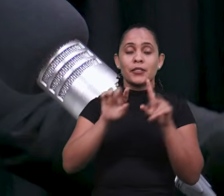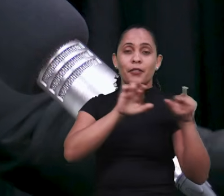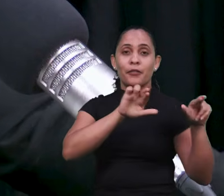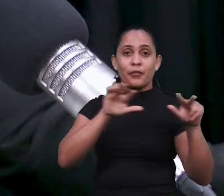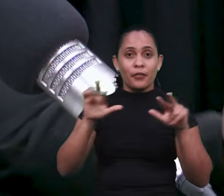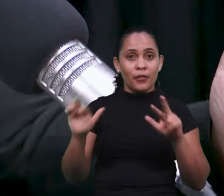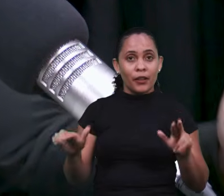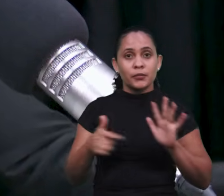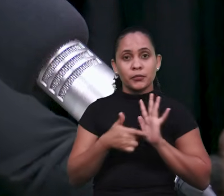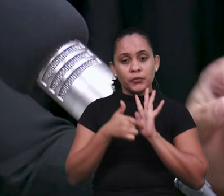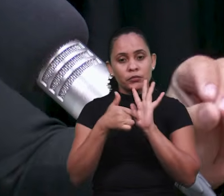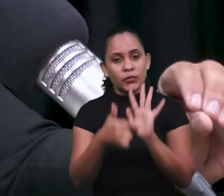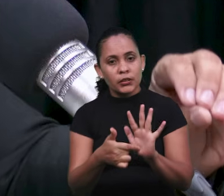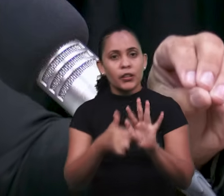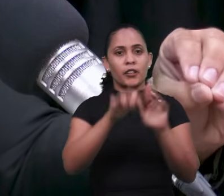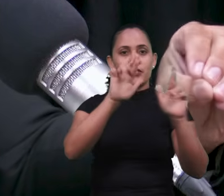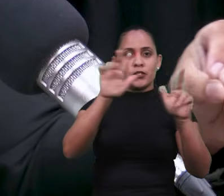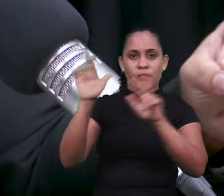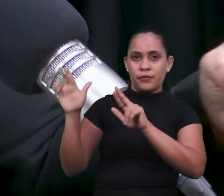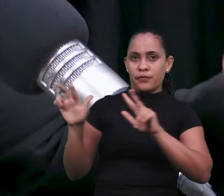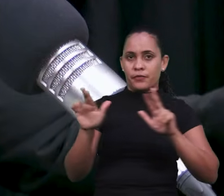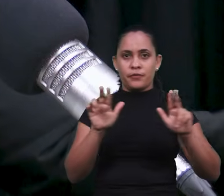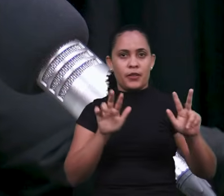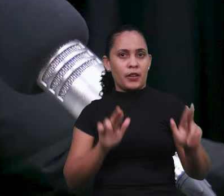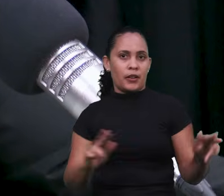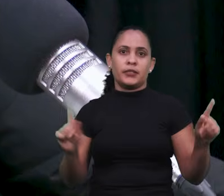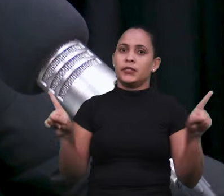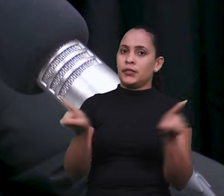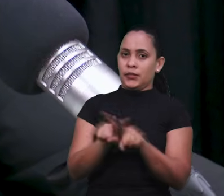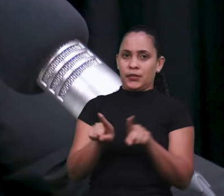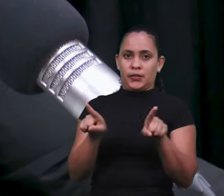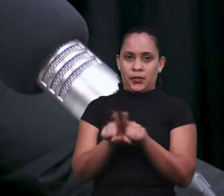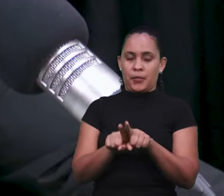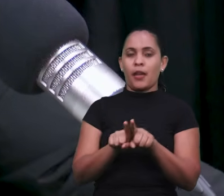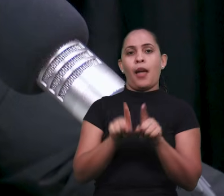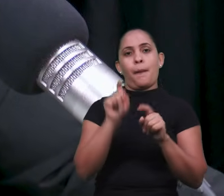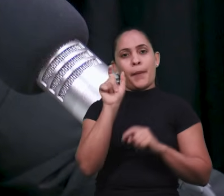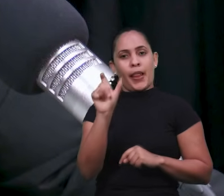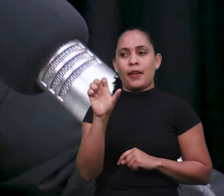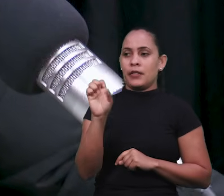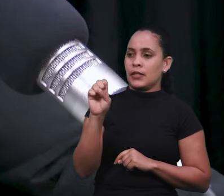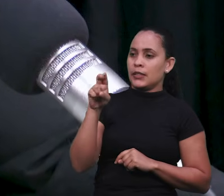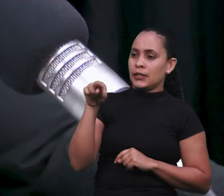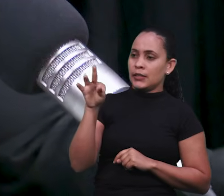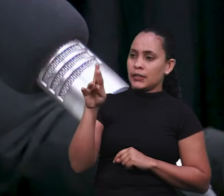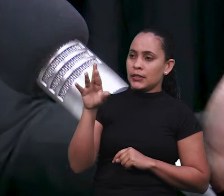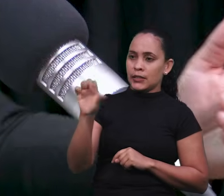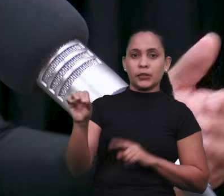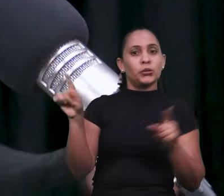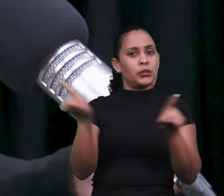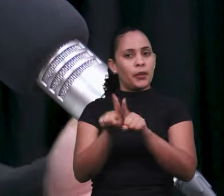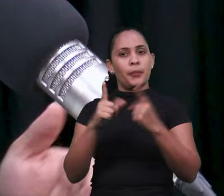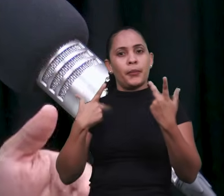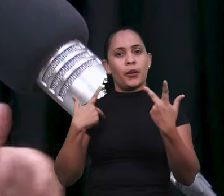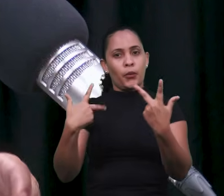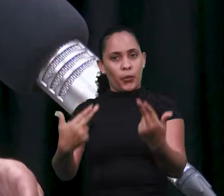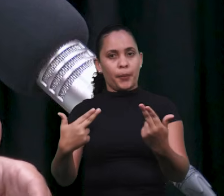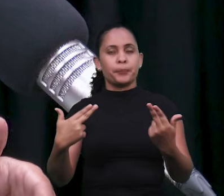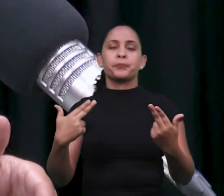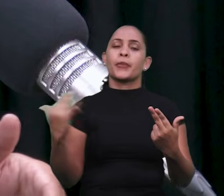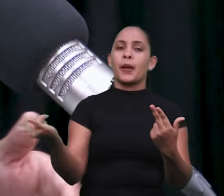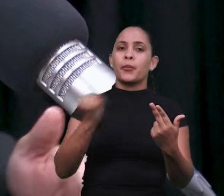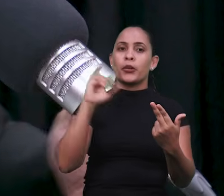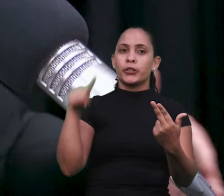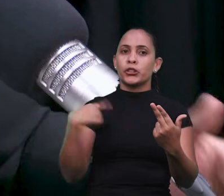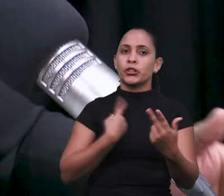diversas abordagens, sinais que a gente faz. E aí, essa questão com a palavra santa é da mesma forma, né? E aí a gente tem algumas referências para a gente poder entender